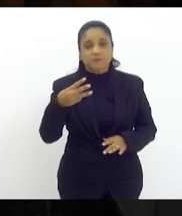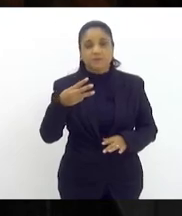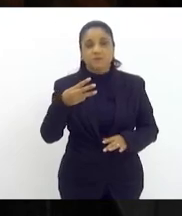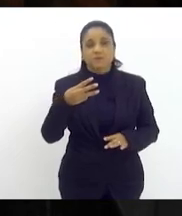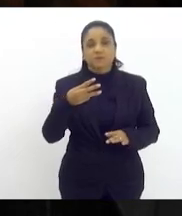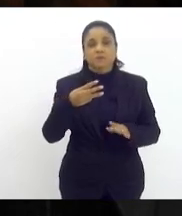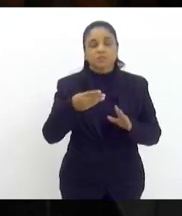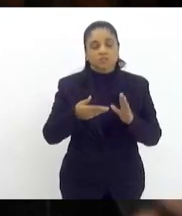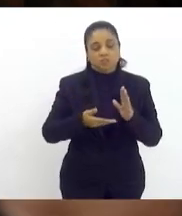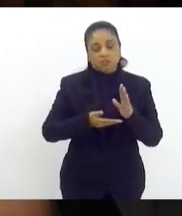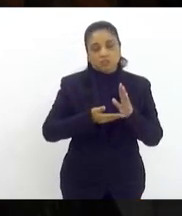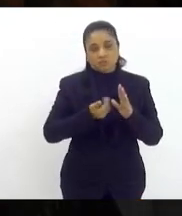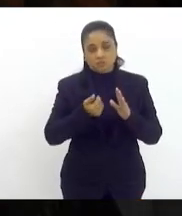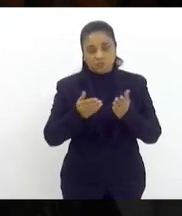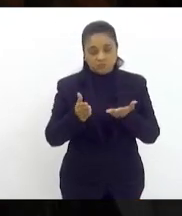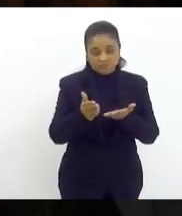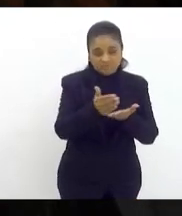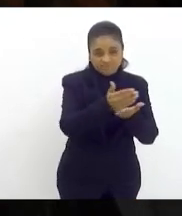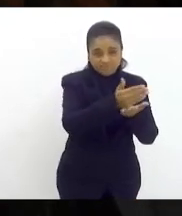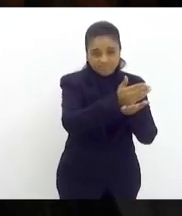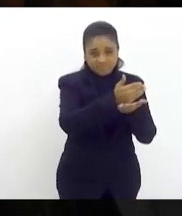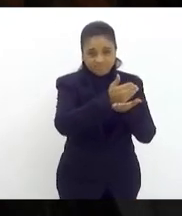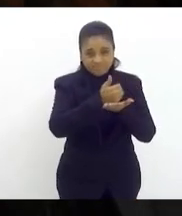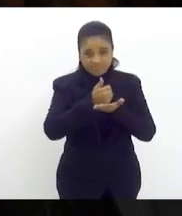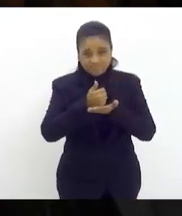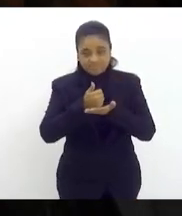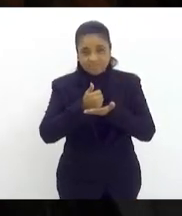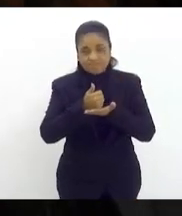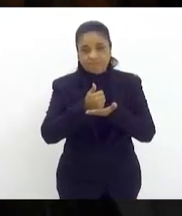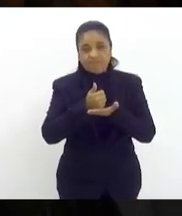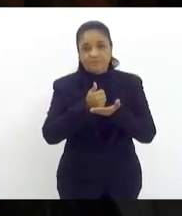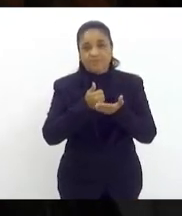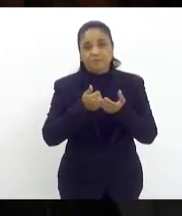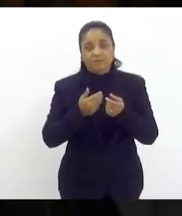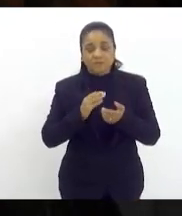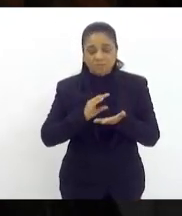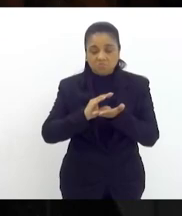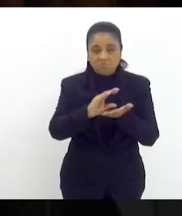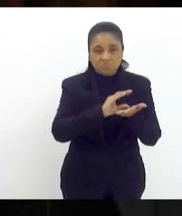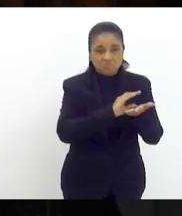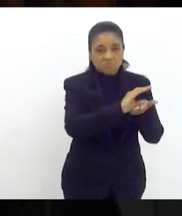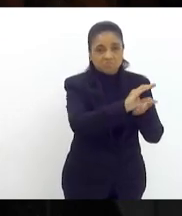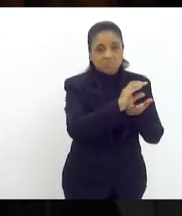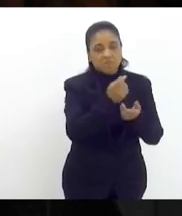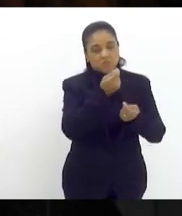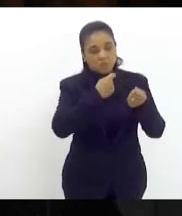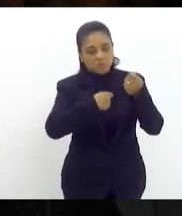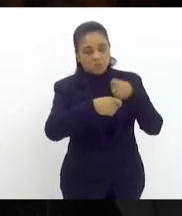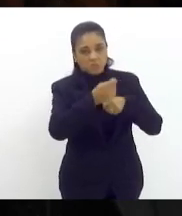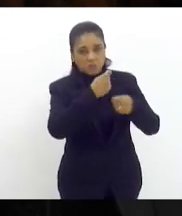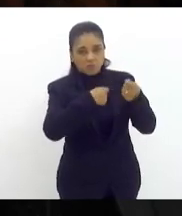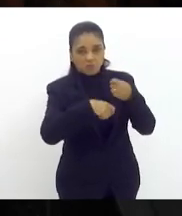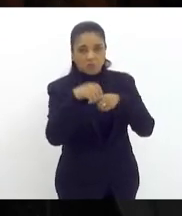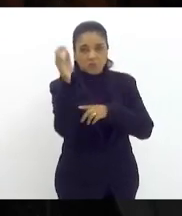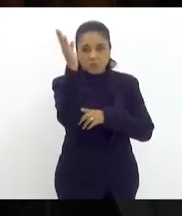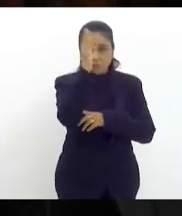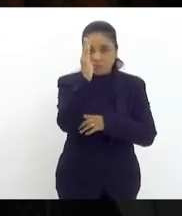regime fiscal sustentável para garantir a estabilidade econômica do país